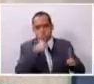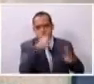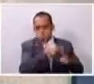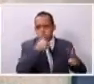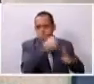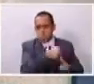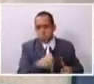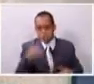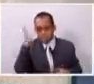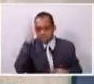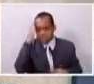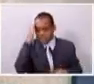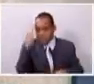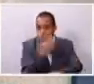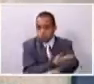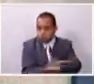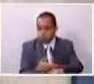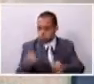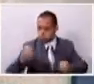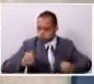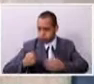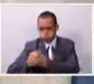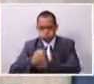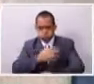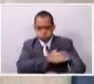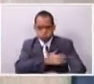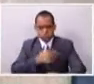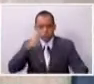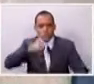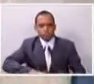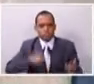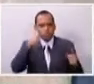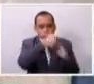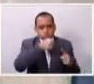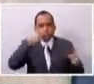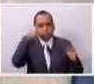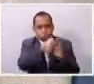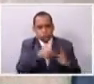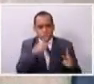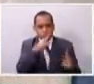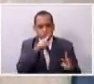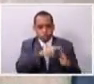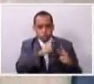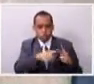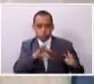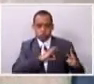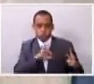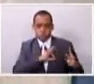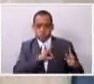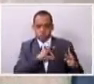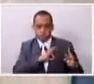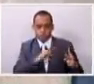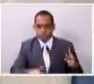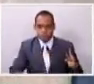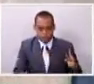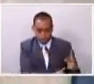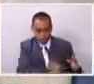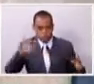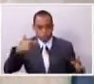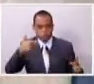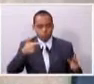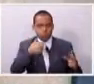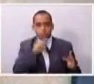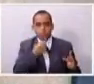física, pelo seu condicionamento, ele conseguiu abater os 2 guardas e arrebatou a arma de um desses